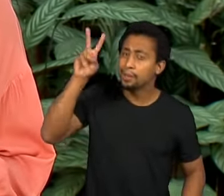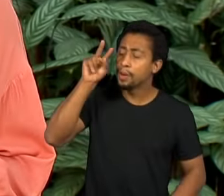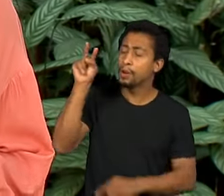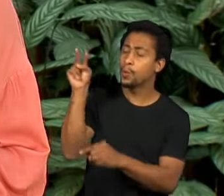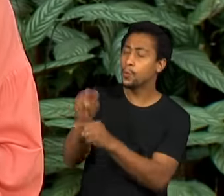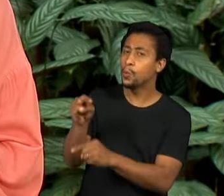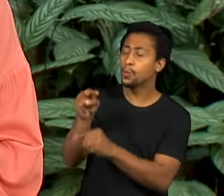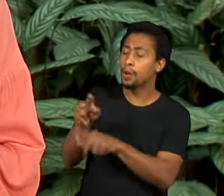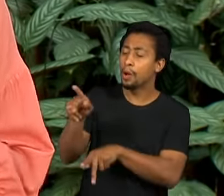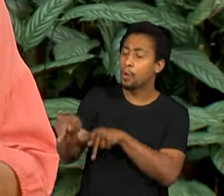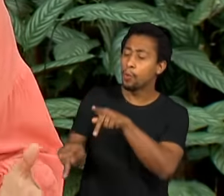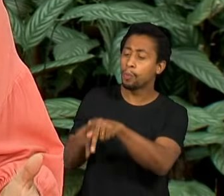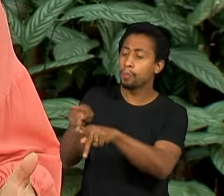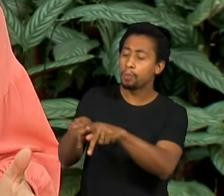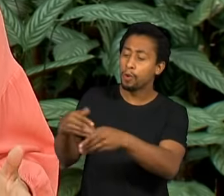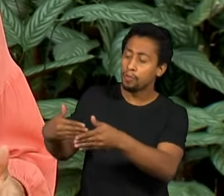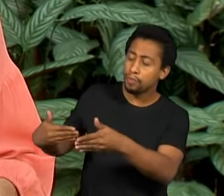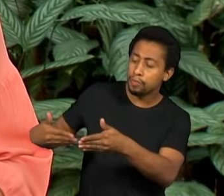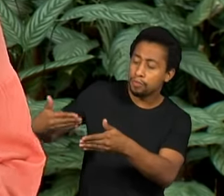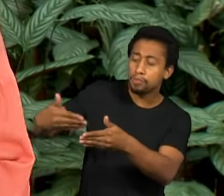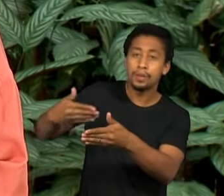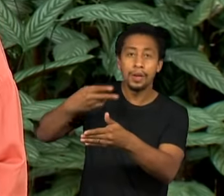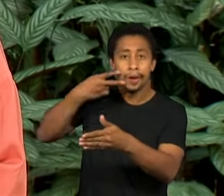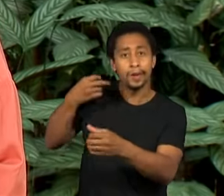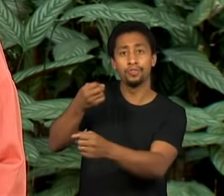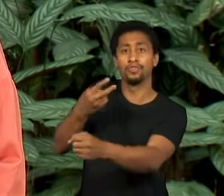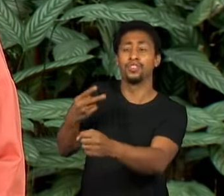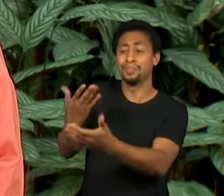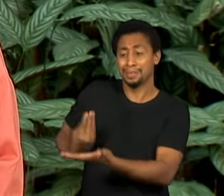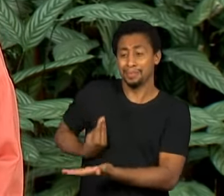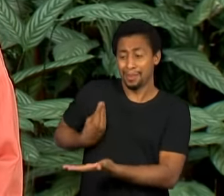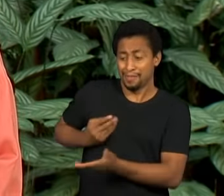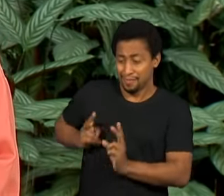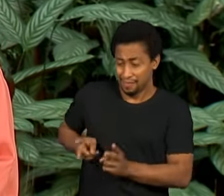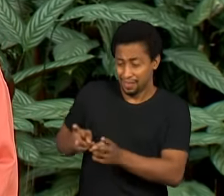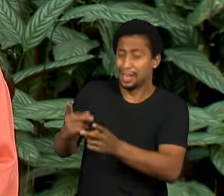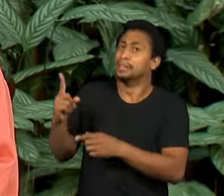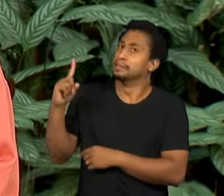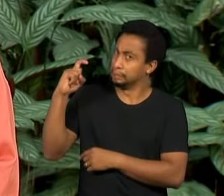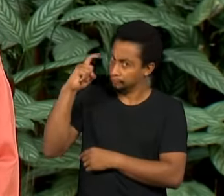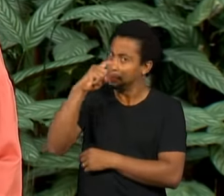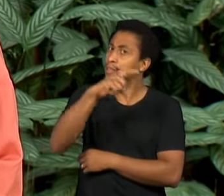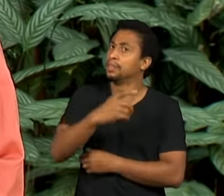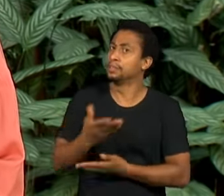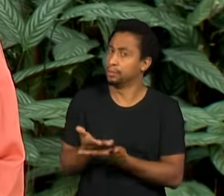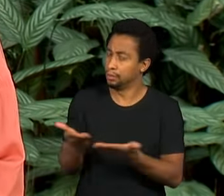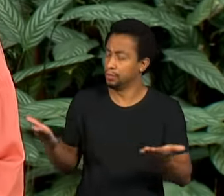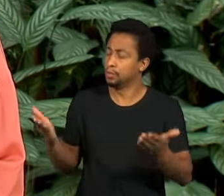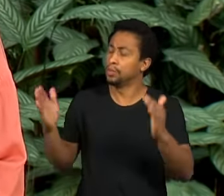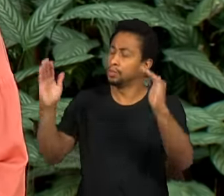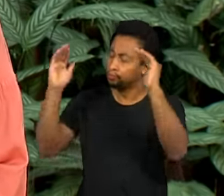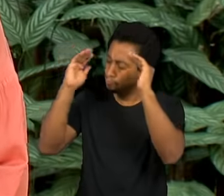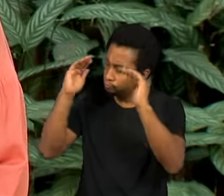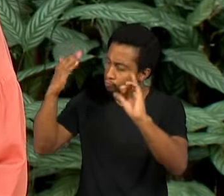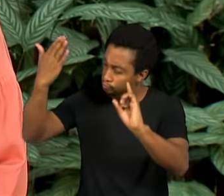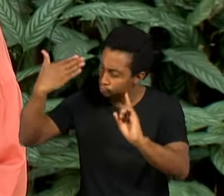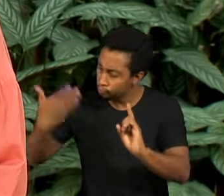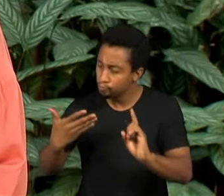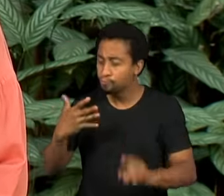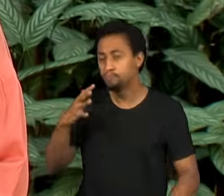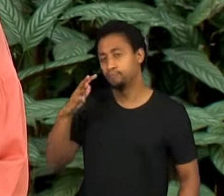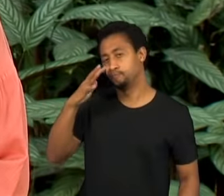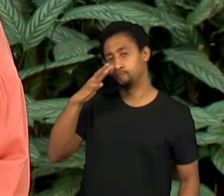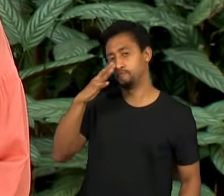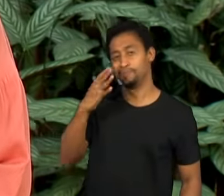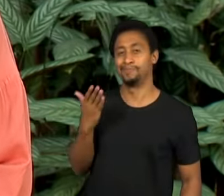ancestrais tem sido um enorme desafio para os povos originários. A eles, nosso respeito e admiração